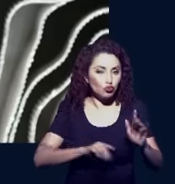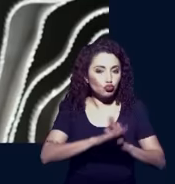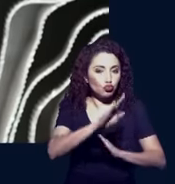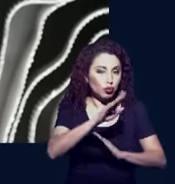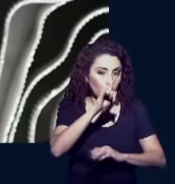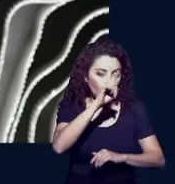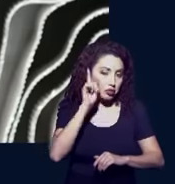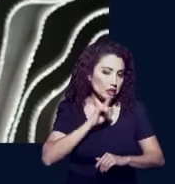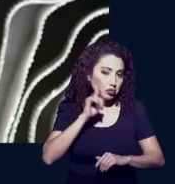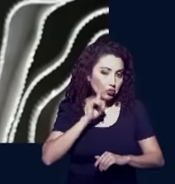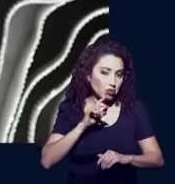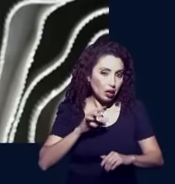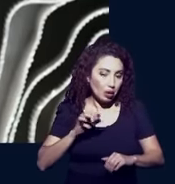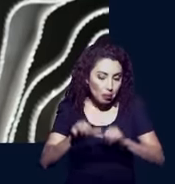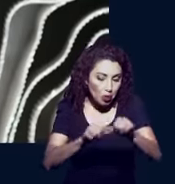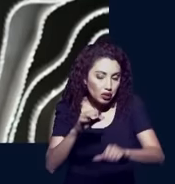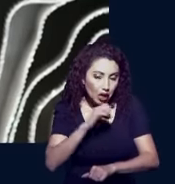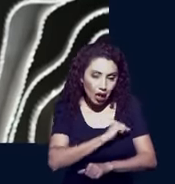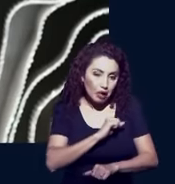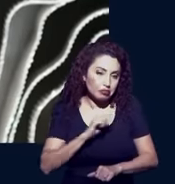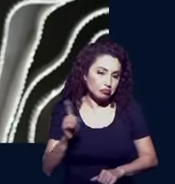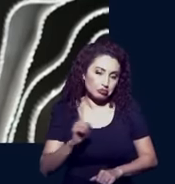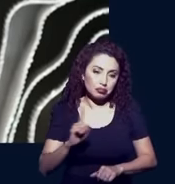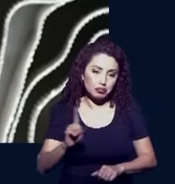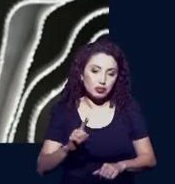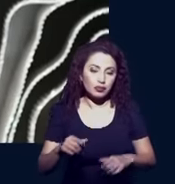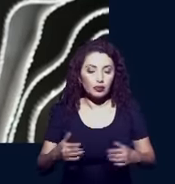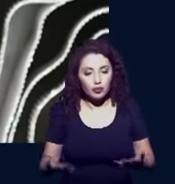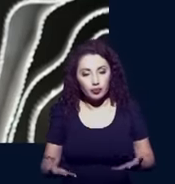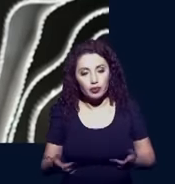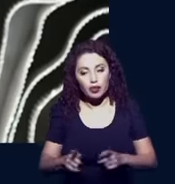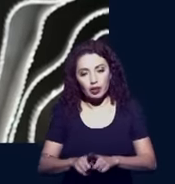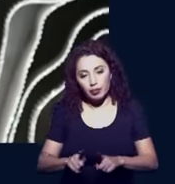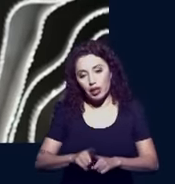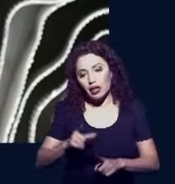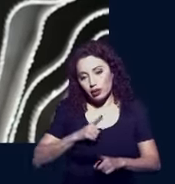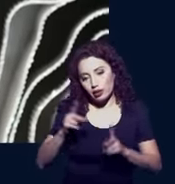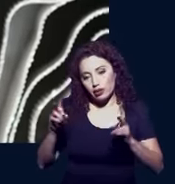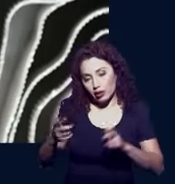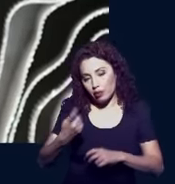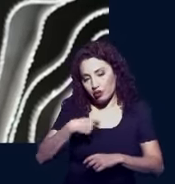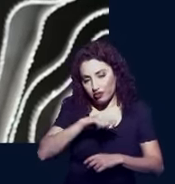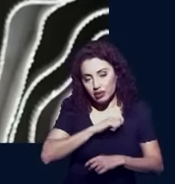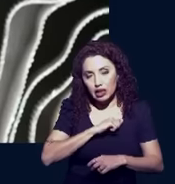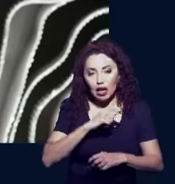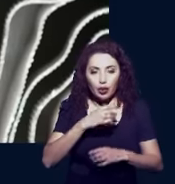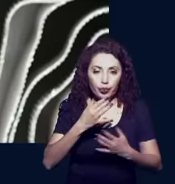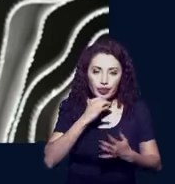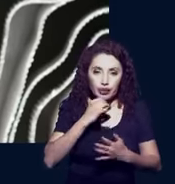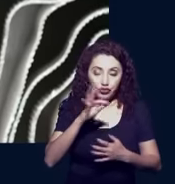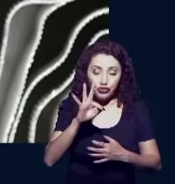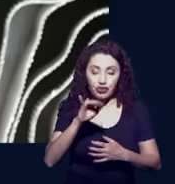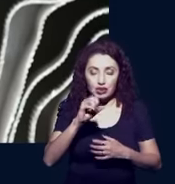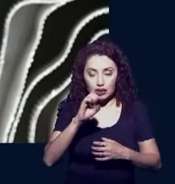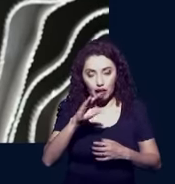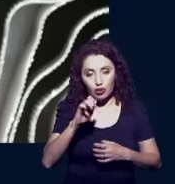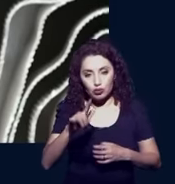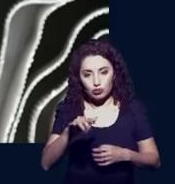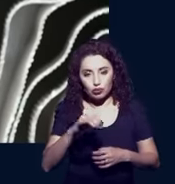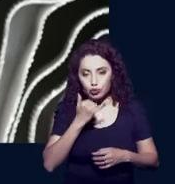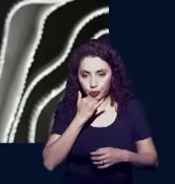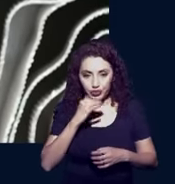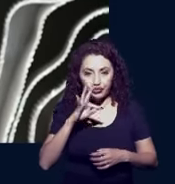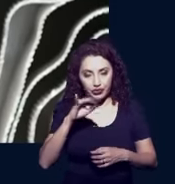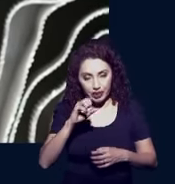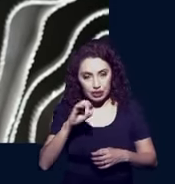é algo que não muda no curto prazo e aí tem eh tem a questão fiscal né a dívida americana eh deve atingir